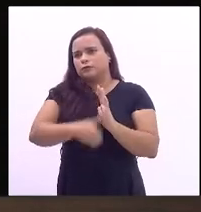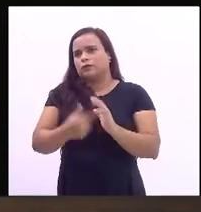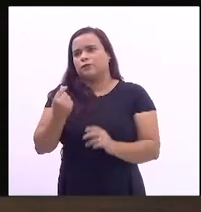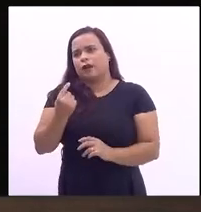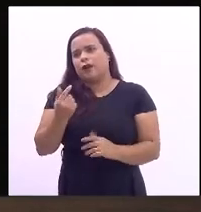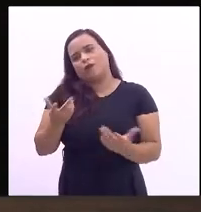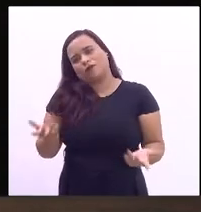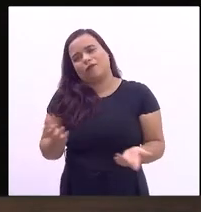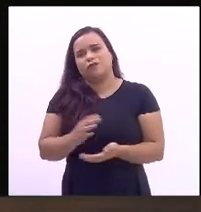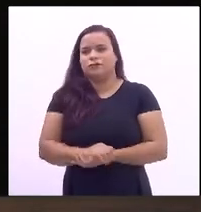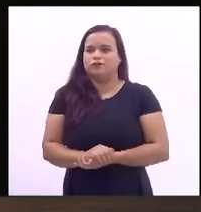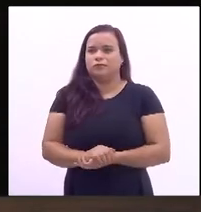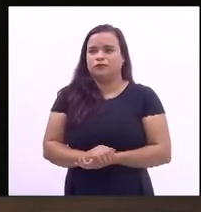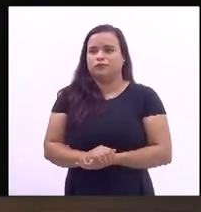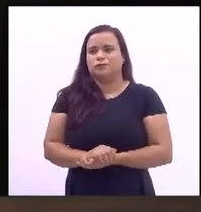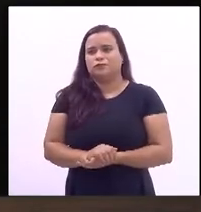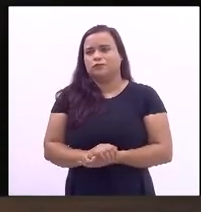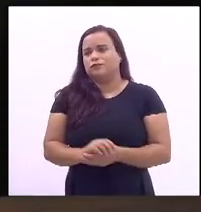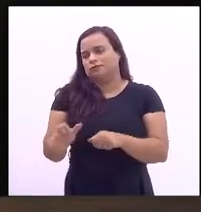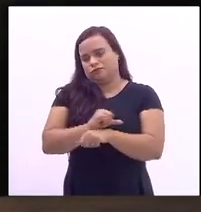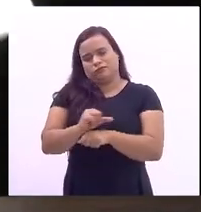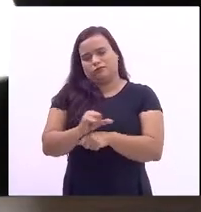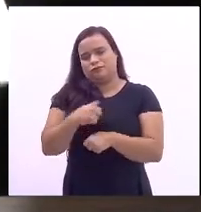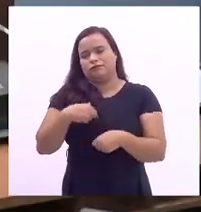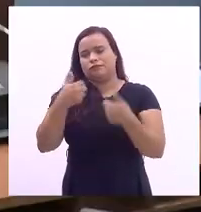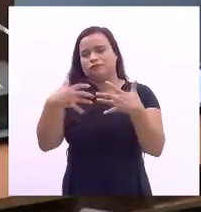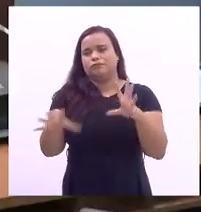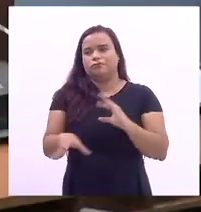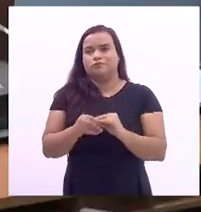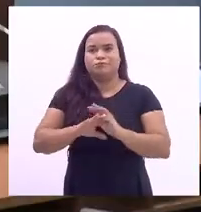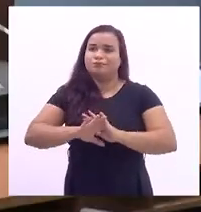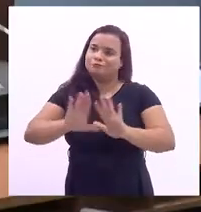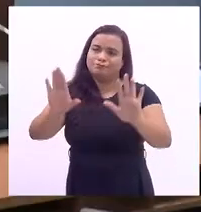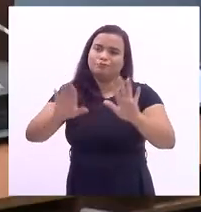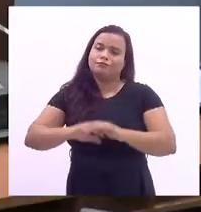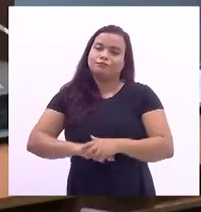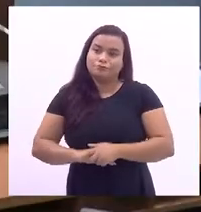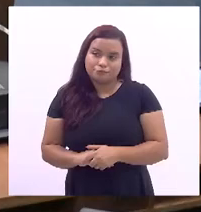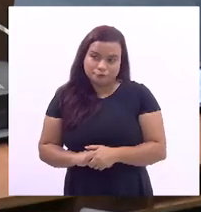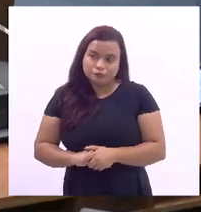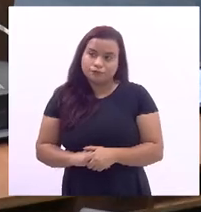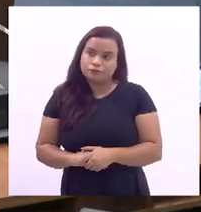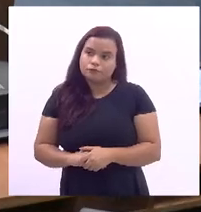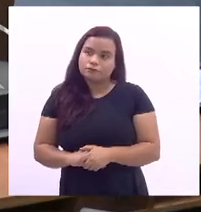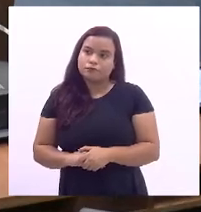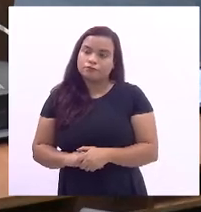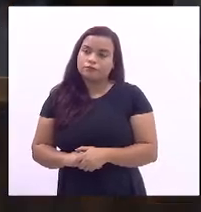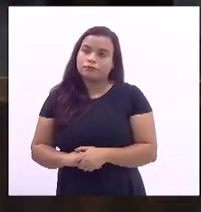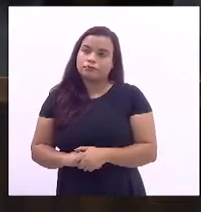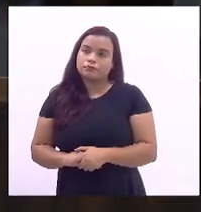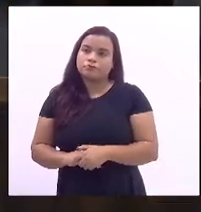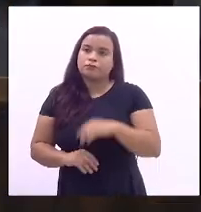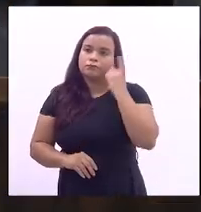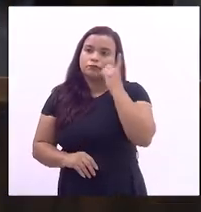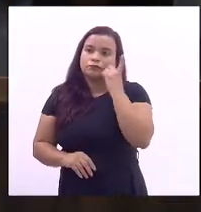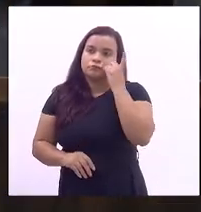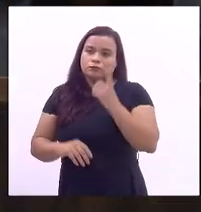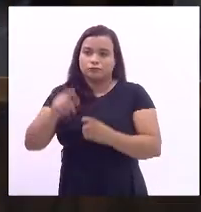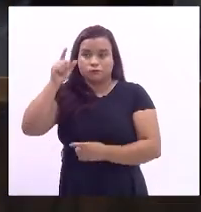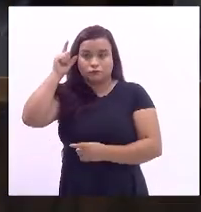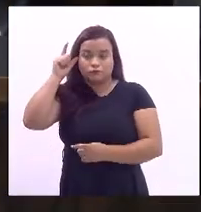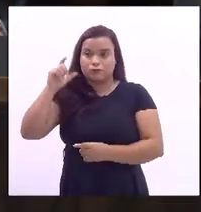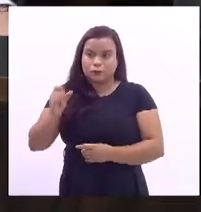deve ser uma coisa assim e eles várias horas que eu queria acrescentar E aí a deputada Lucinha